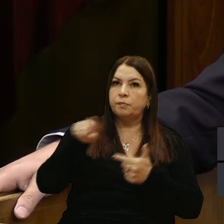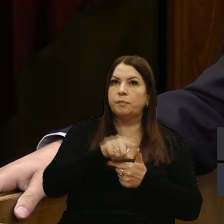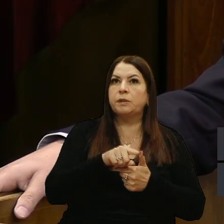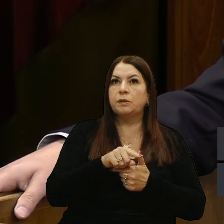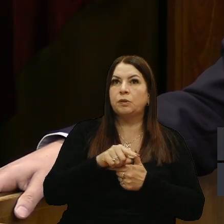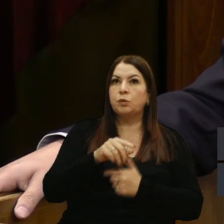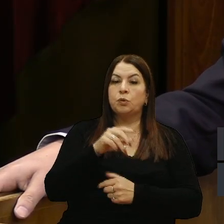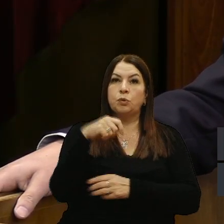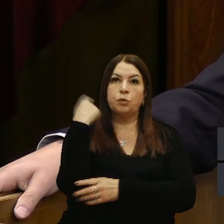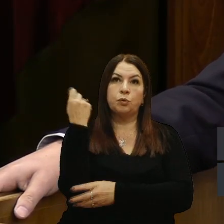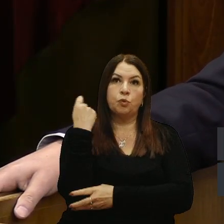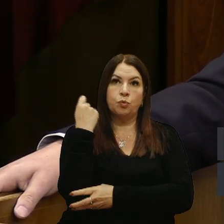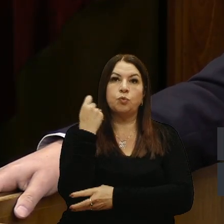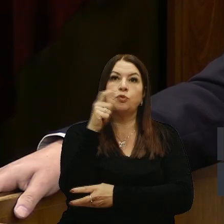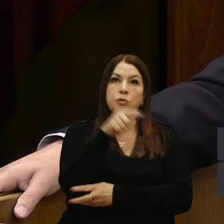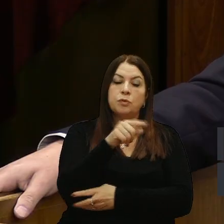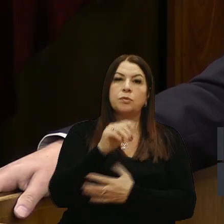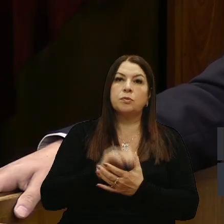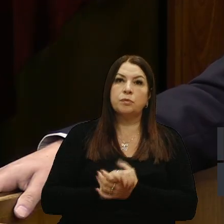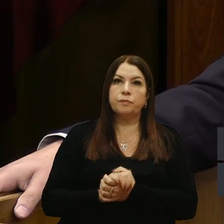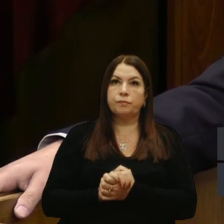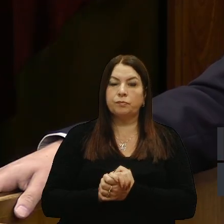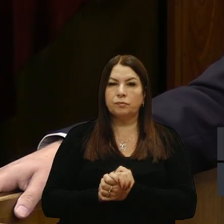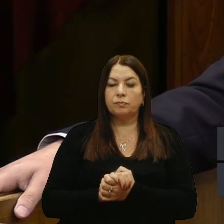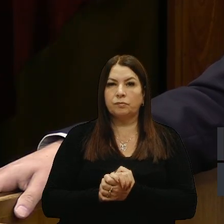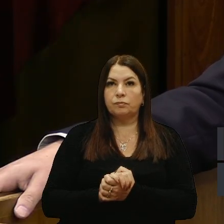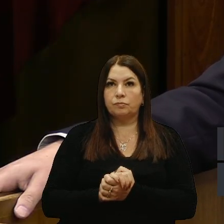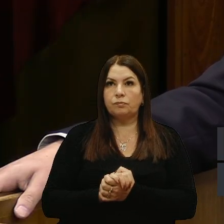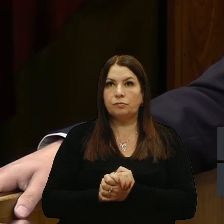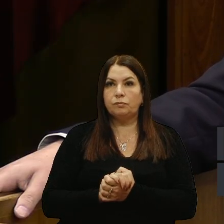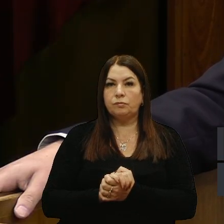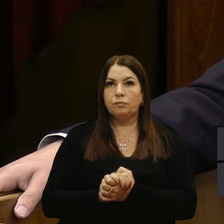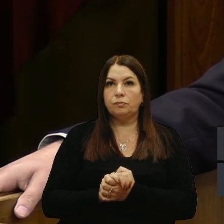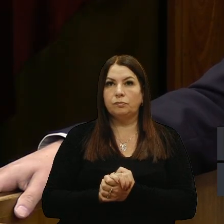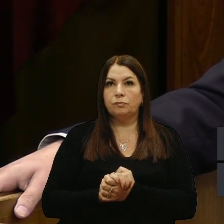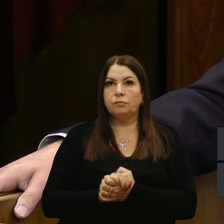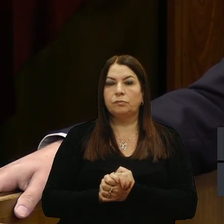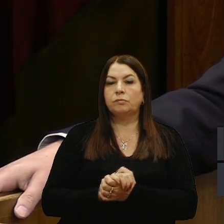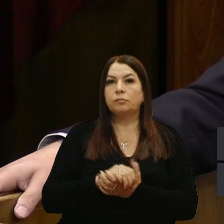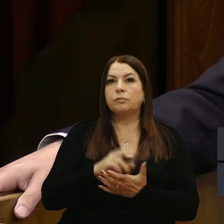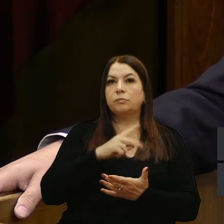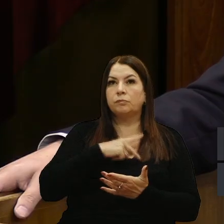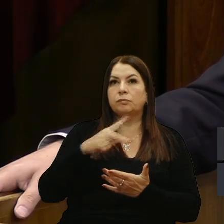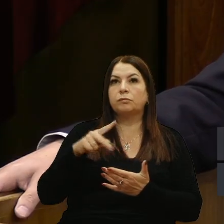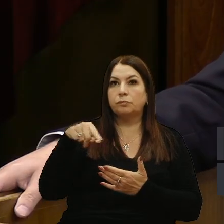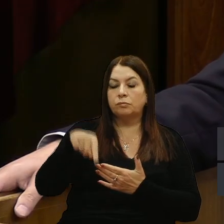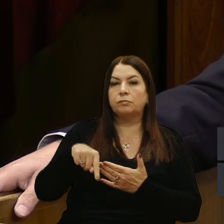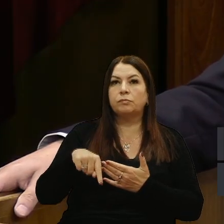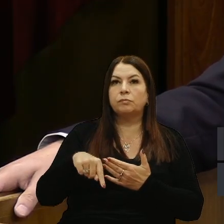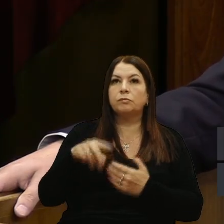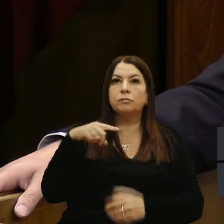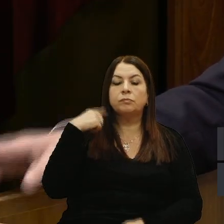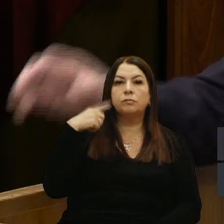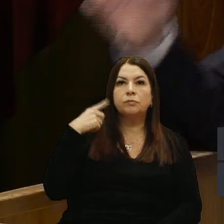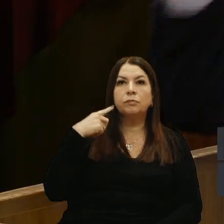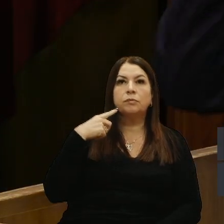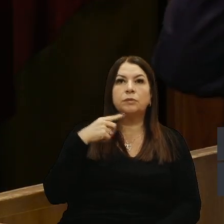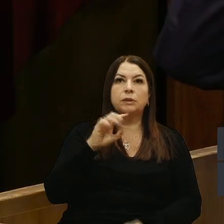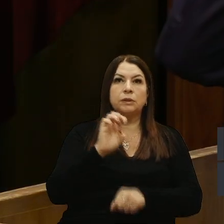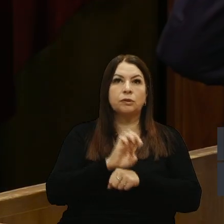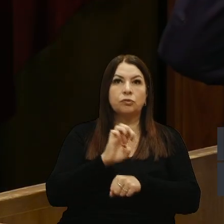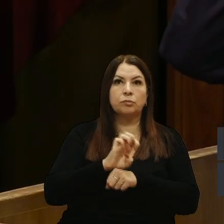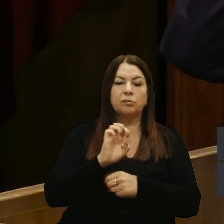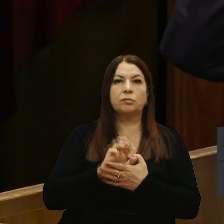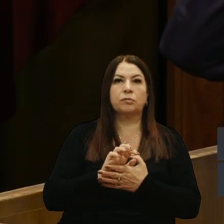do Rio Grande do Sul, a qual o nosso presidente daquele parlamento, o deputado